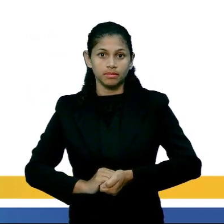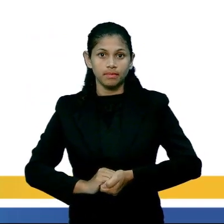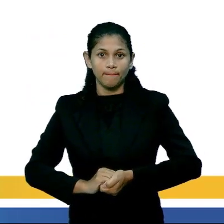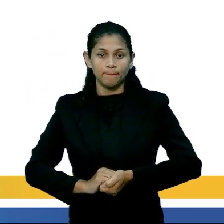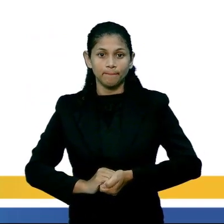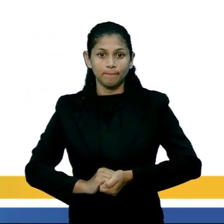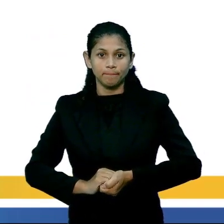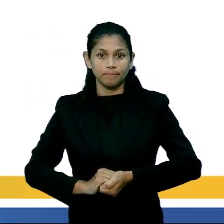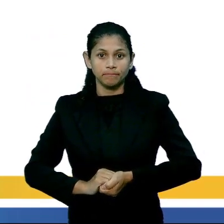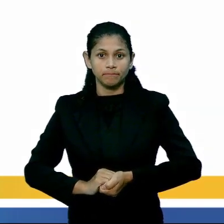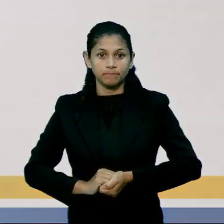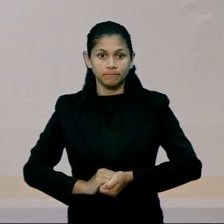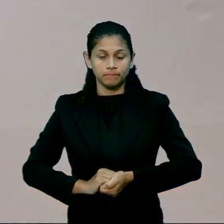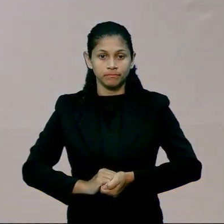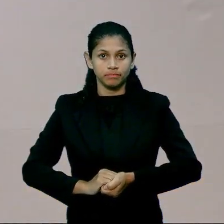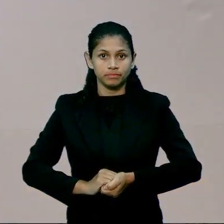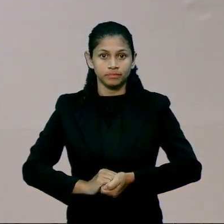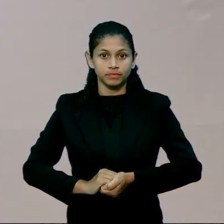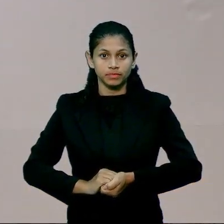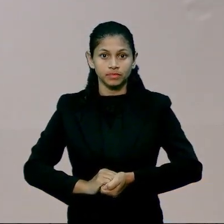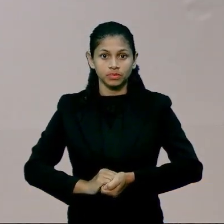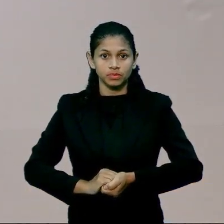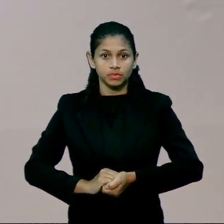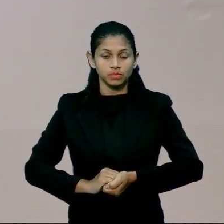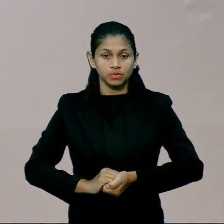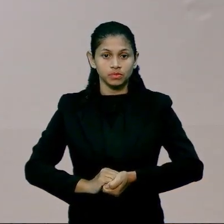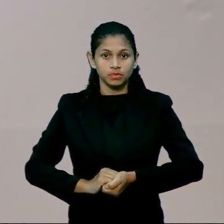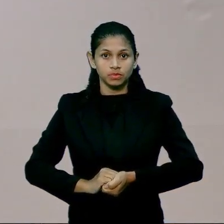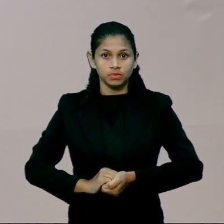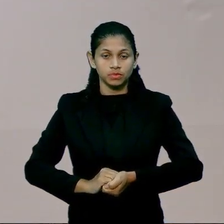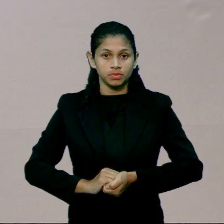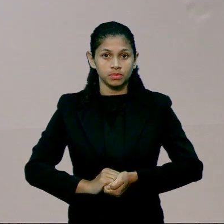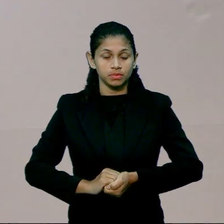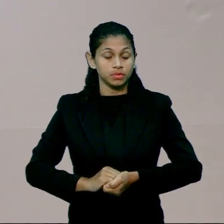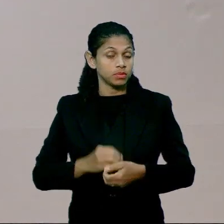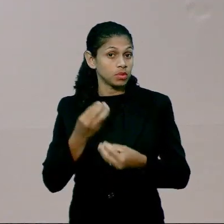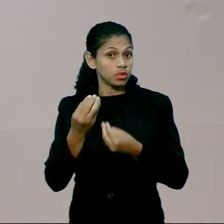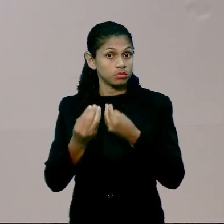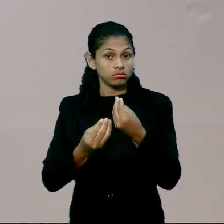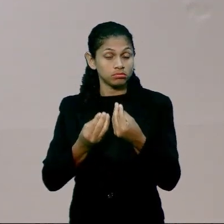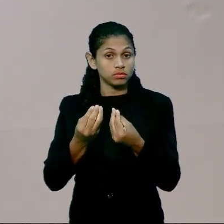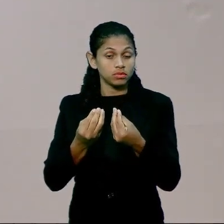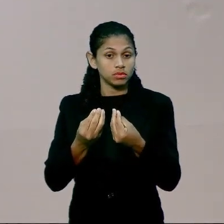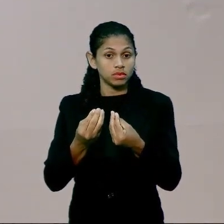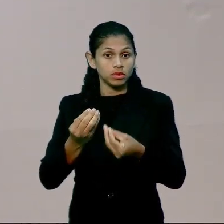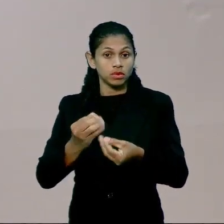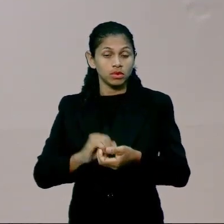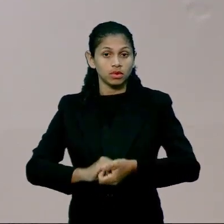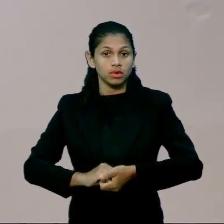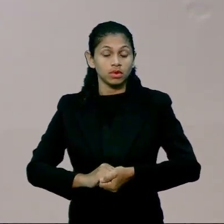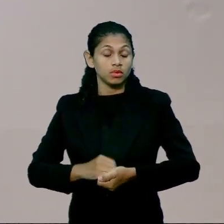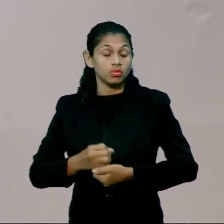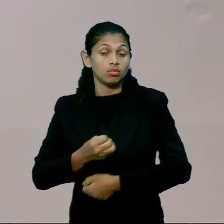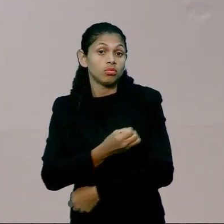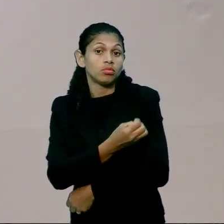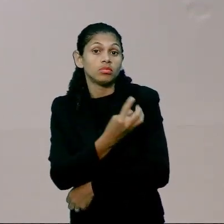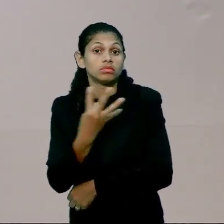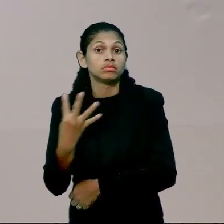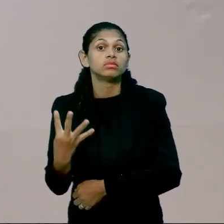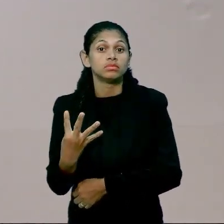olha aí como é que a gente pode fazer nesse caso vamos ver quantos jogador